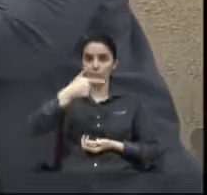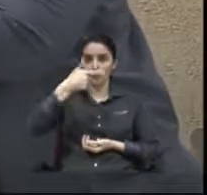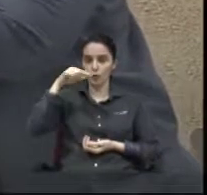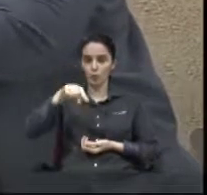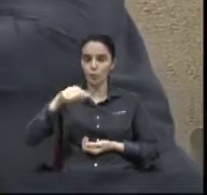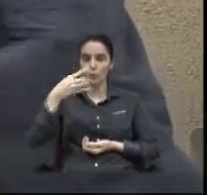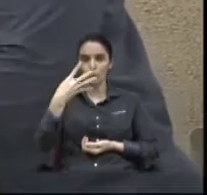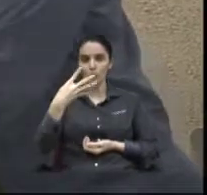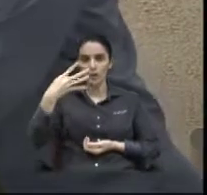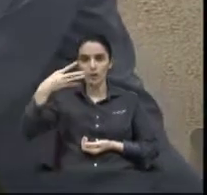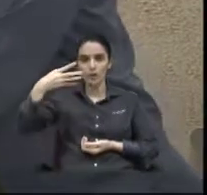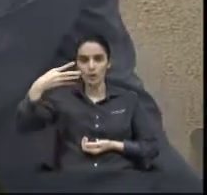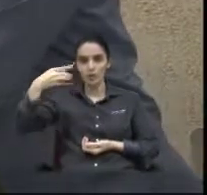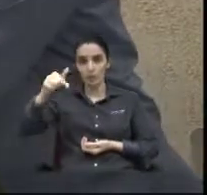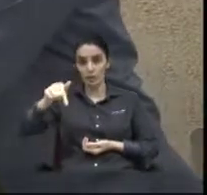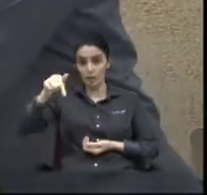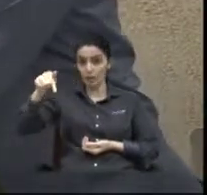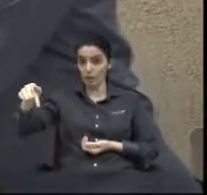2477